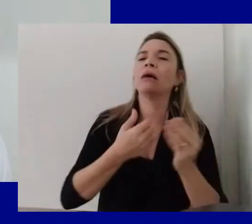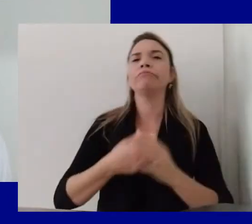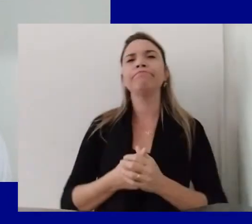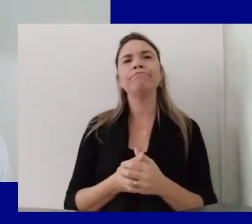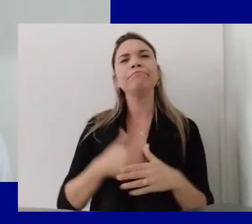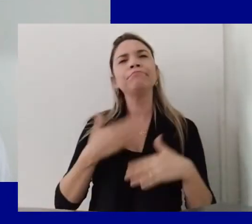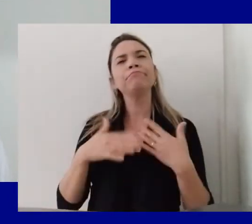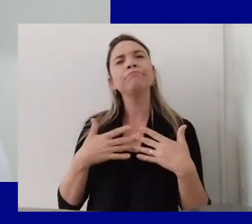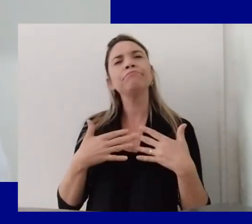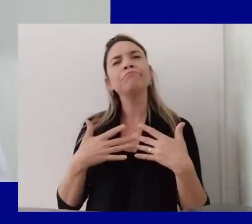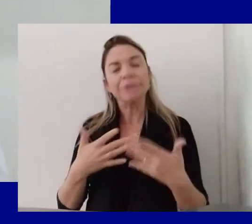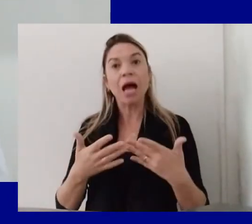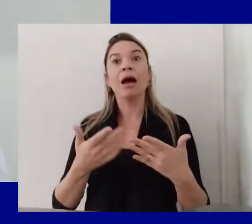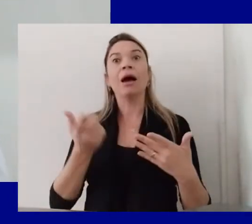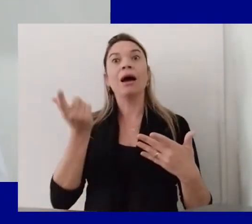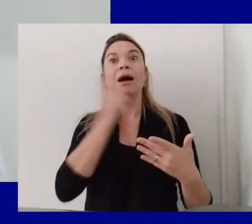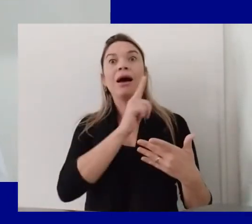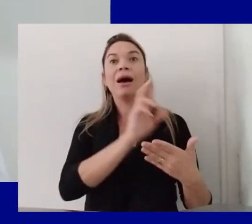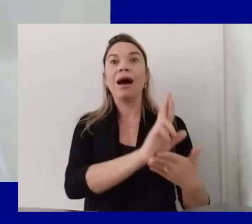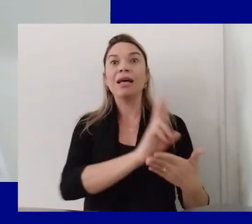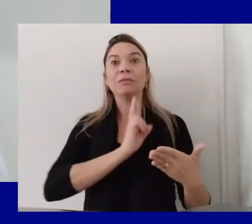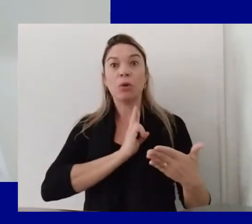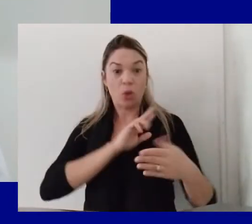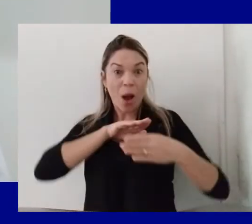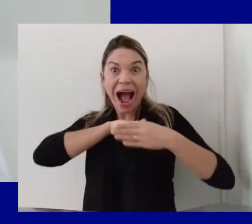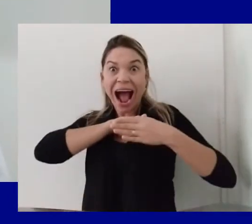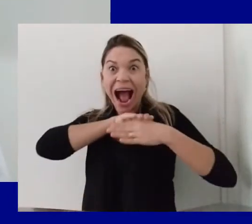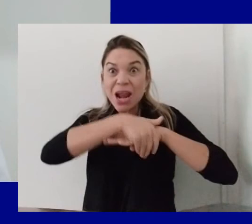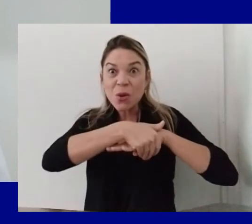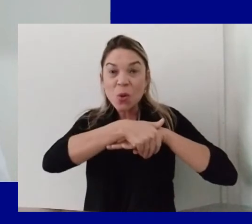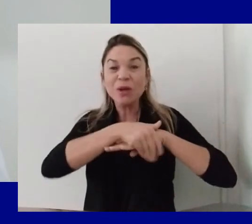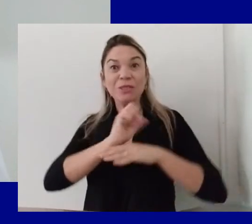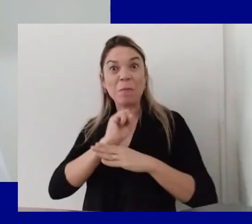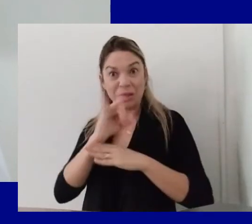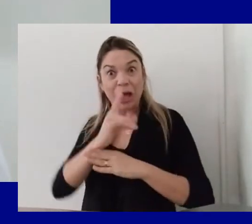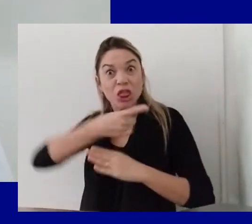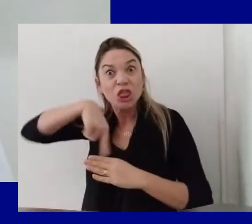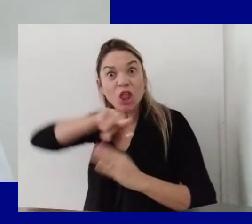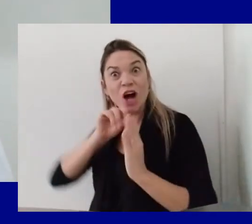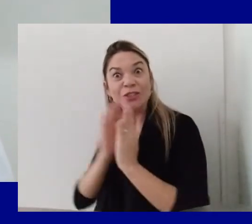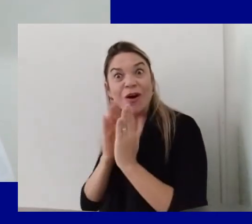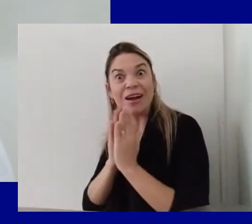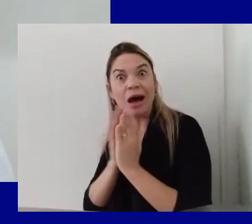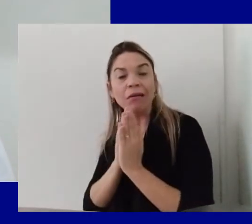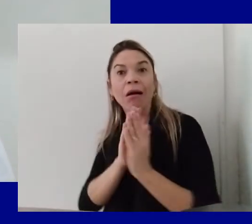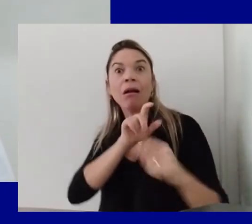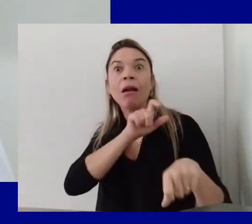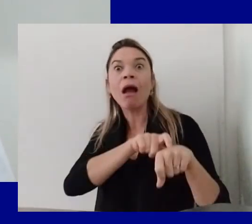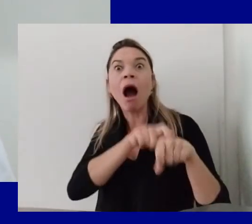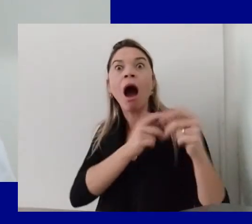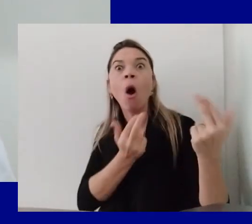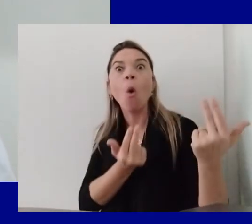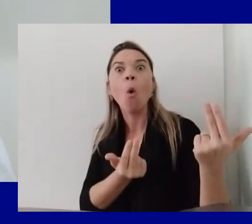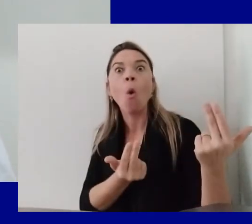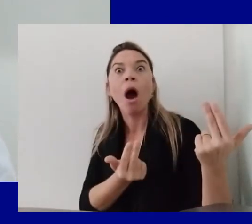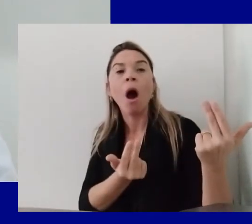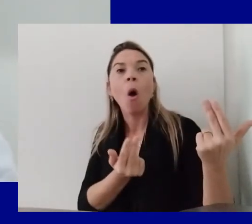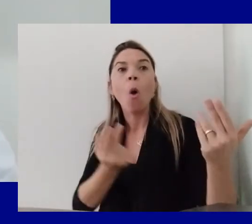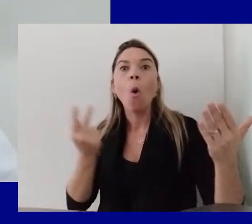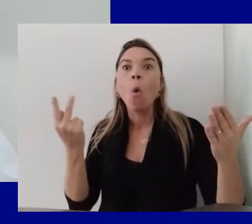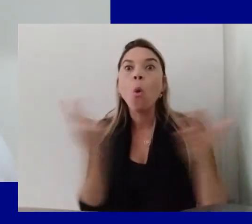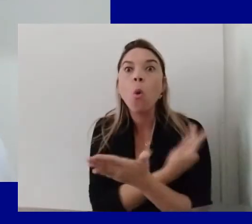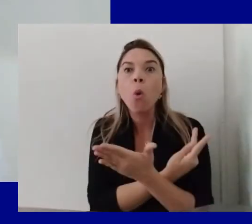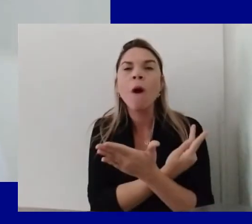Depois tivemos a resposta de que naquela noite e madrugada adentro, o que permitiu que a equipe médica fizesse